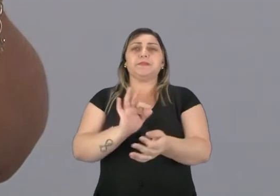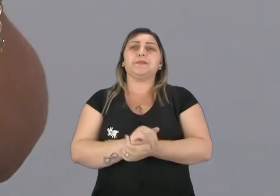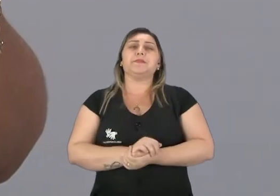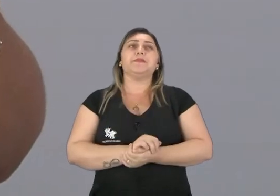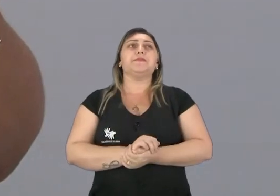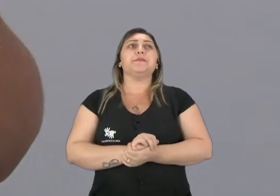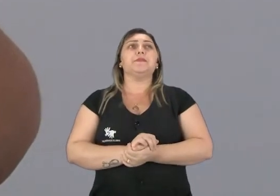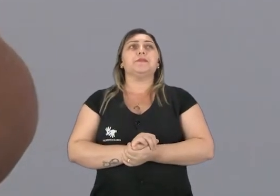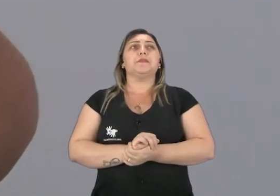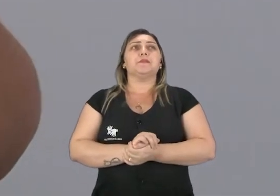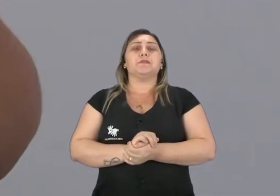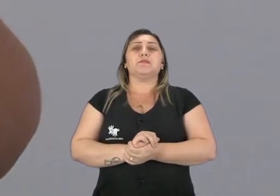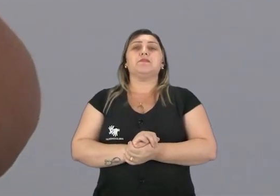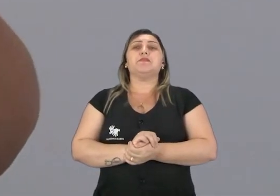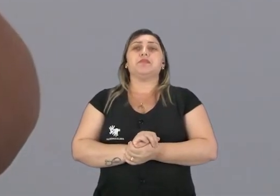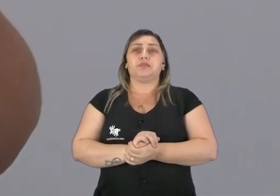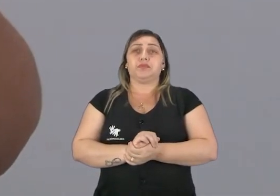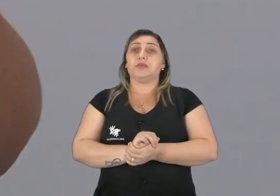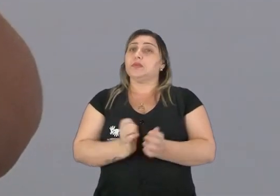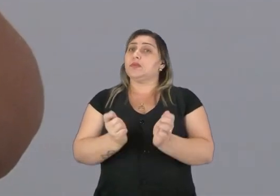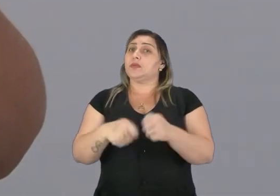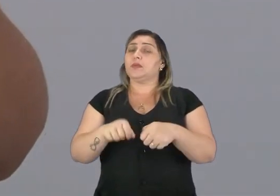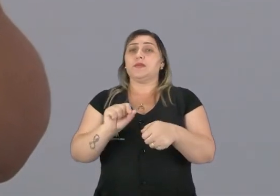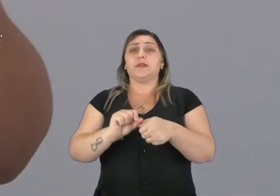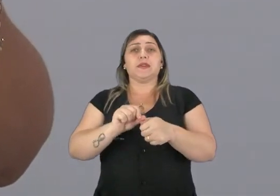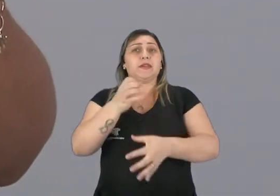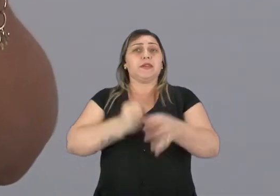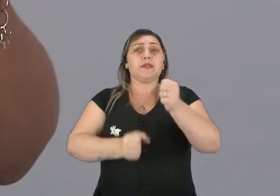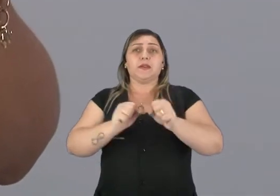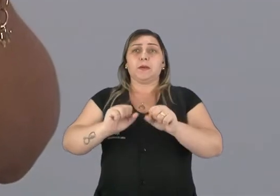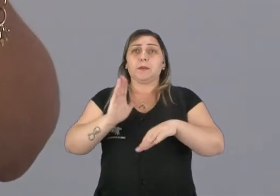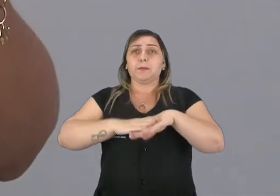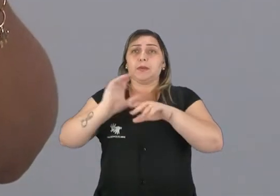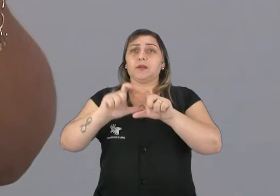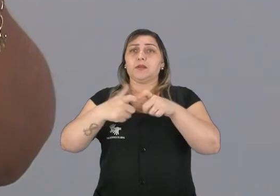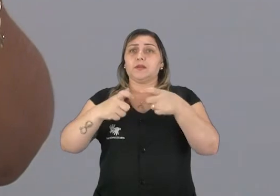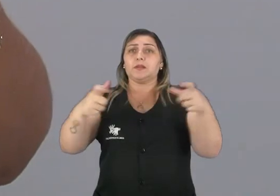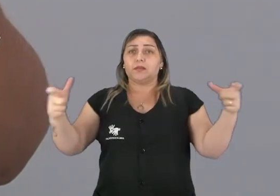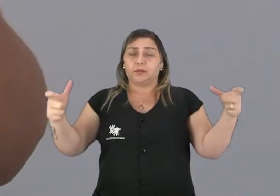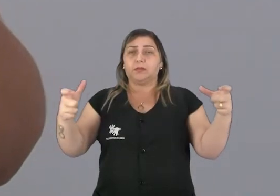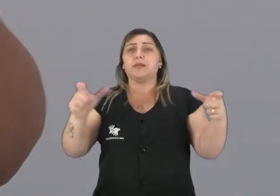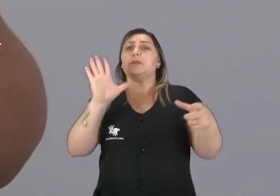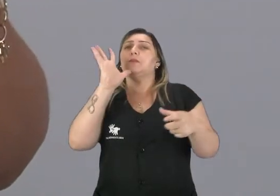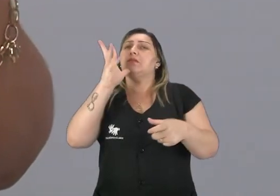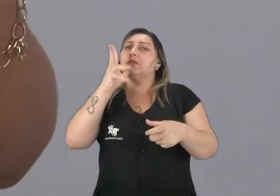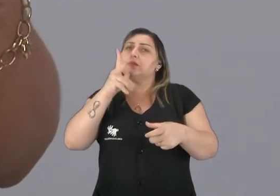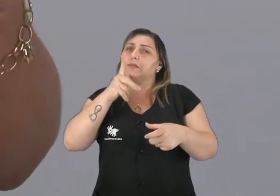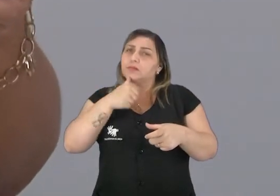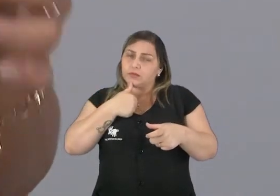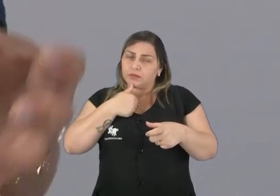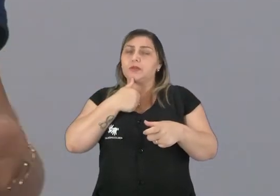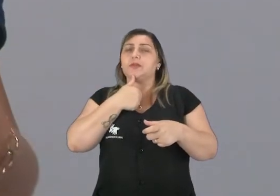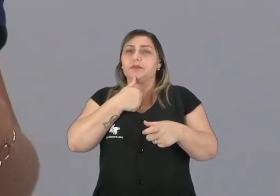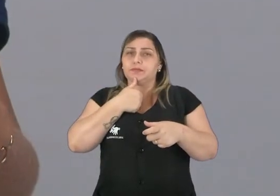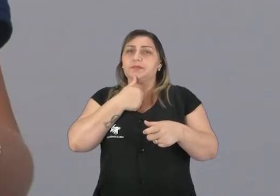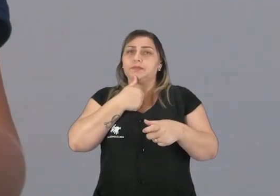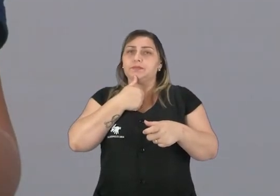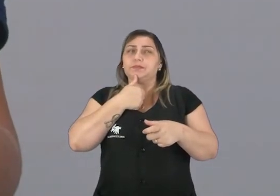grandes quantidades, não dá para ser feito manualmente, certo? Porque demoraria muito todo esse